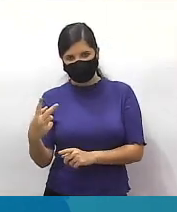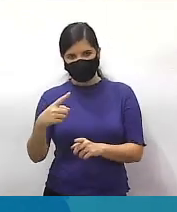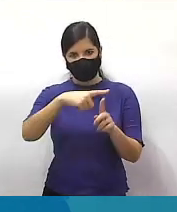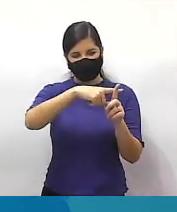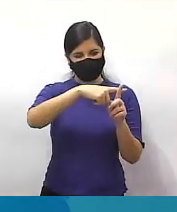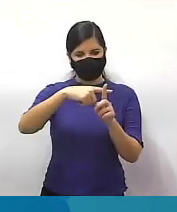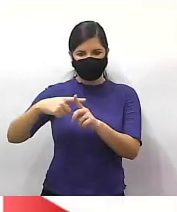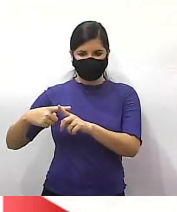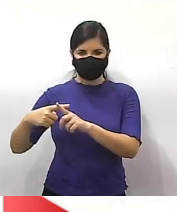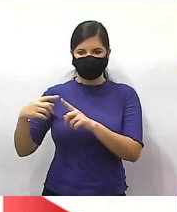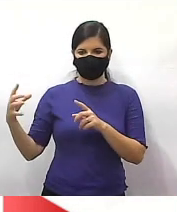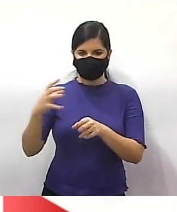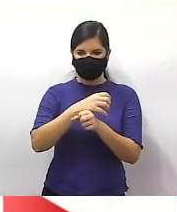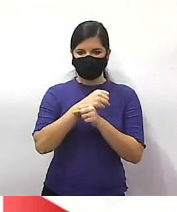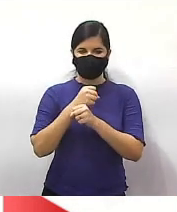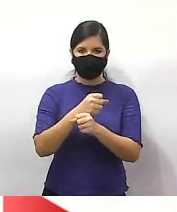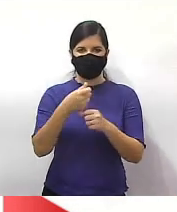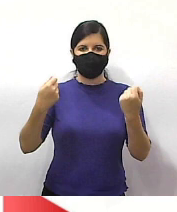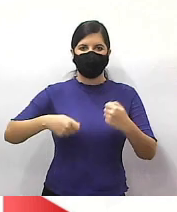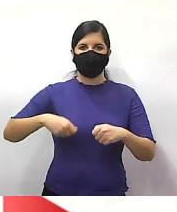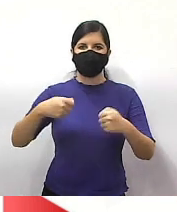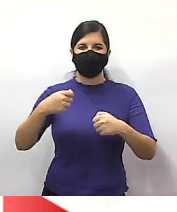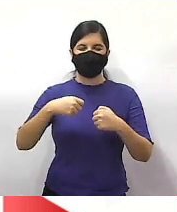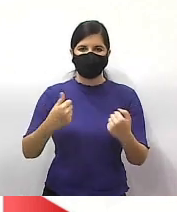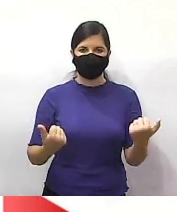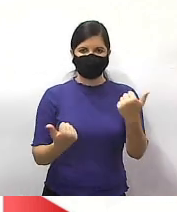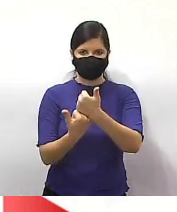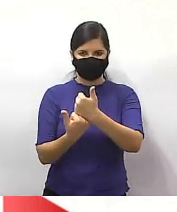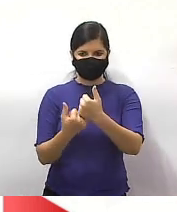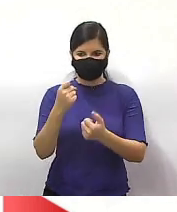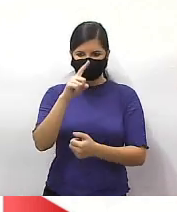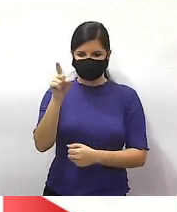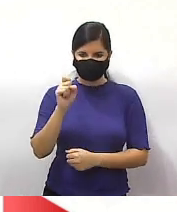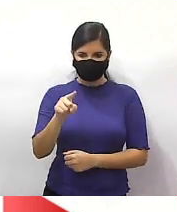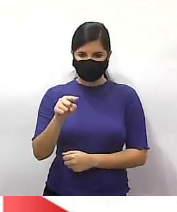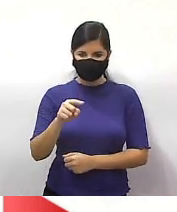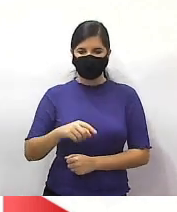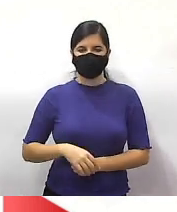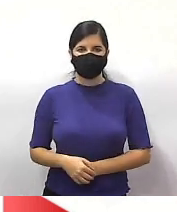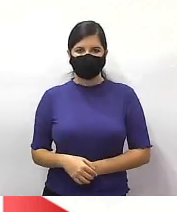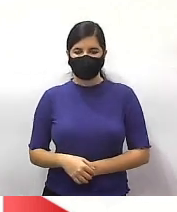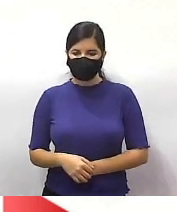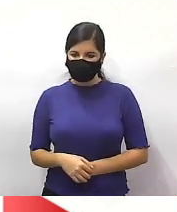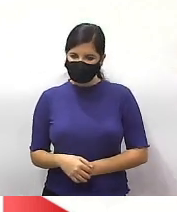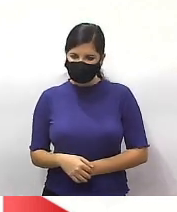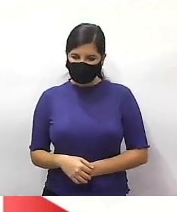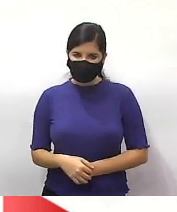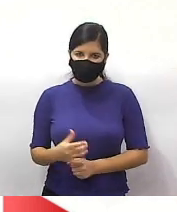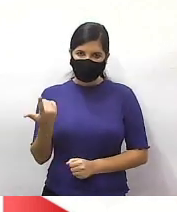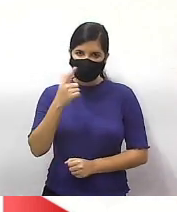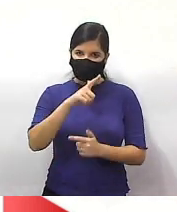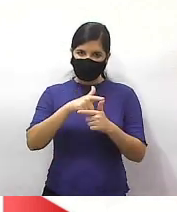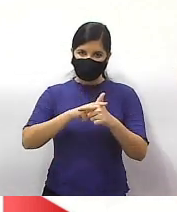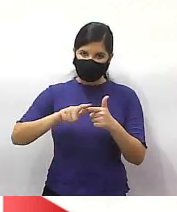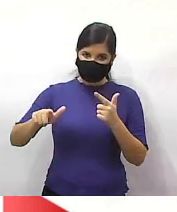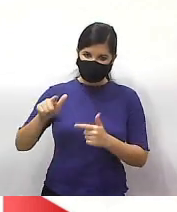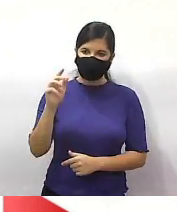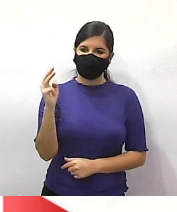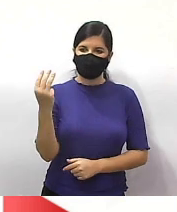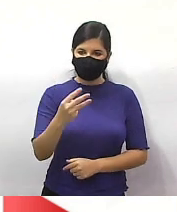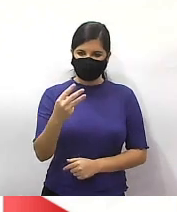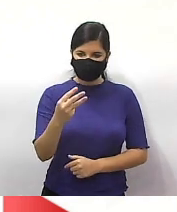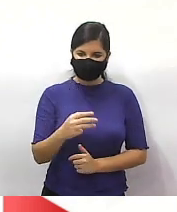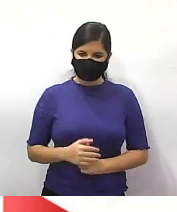para saber o que eu preciso colocar nessa interrogação adicionante para que esse número seja múltiplo